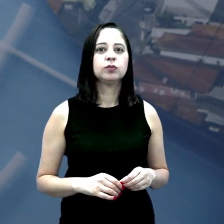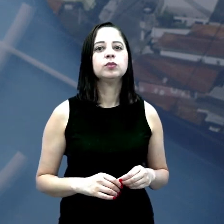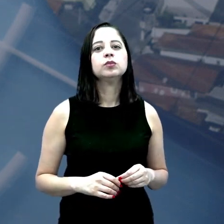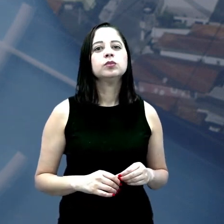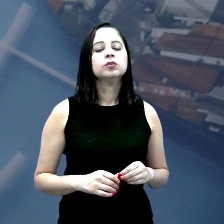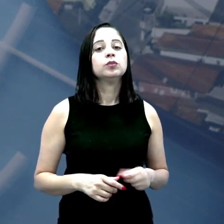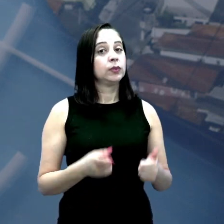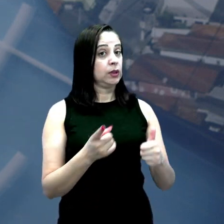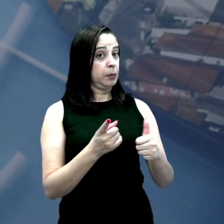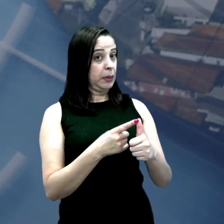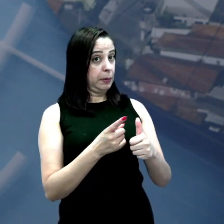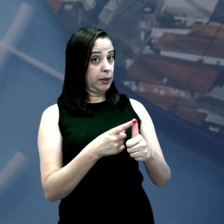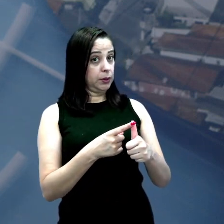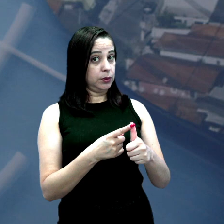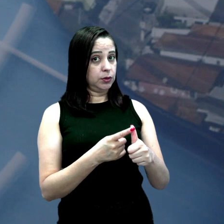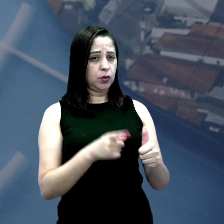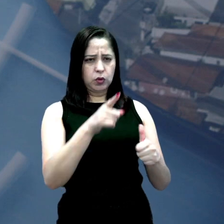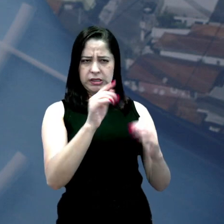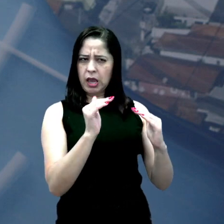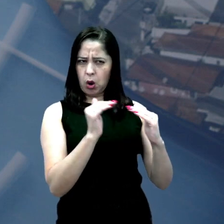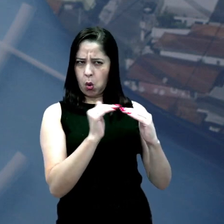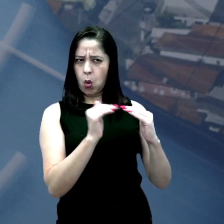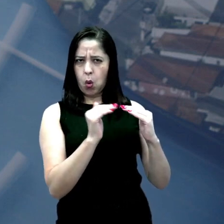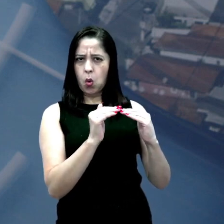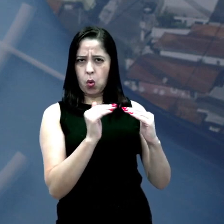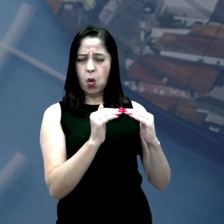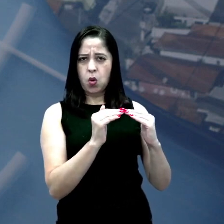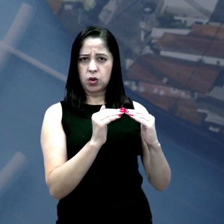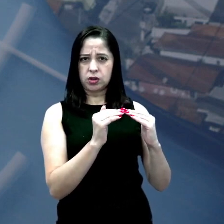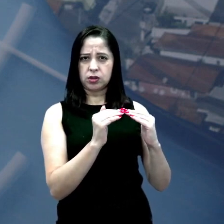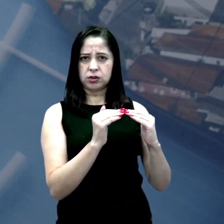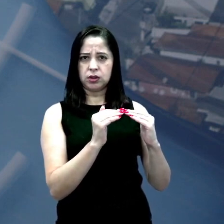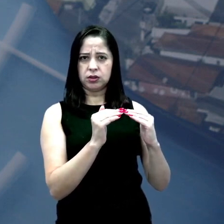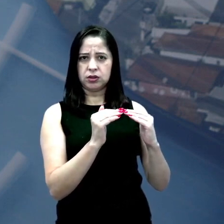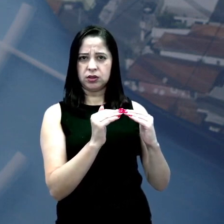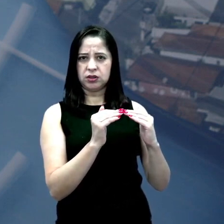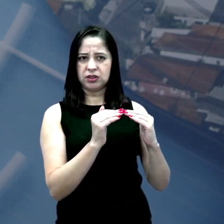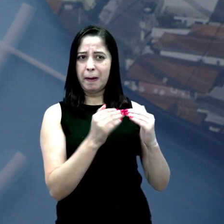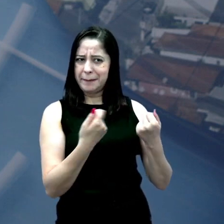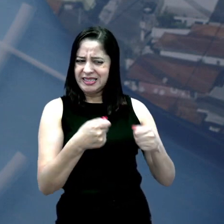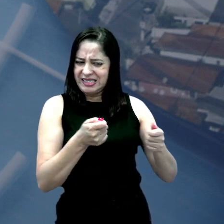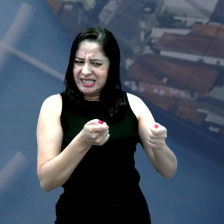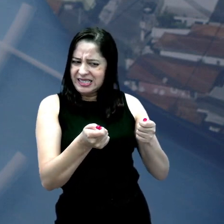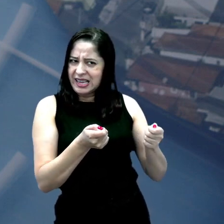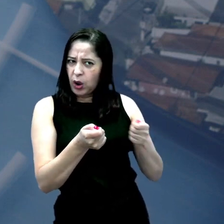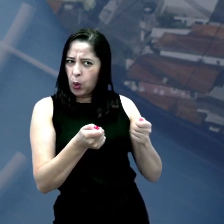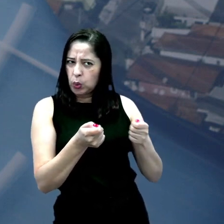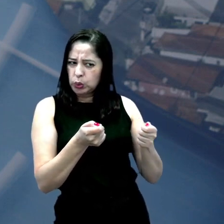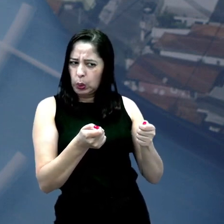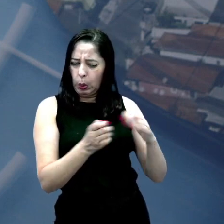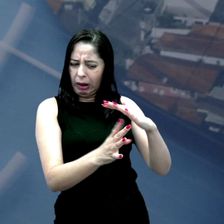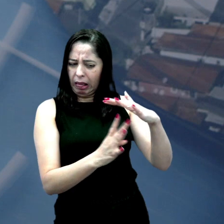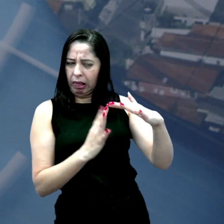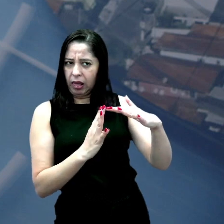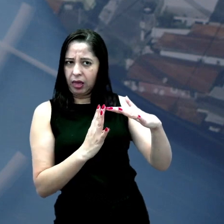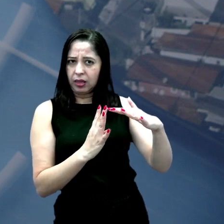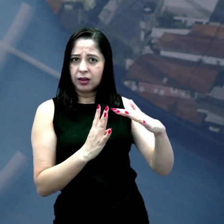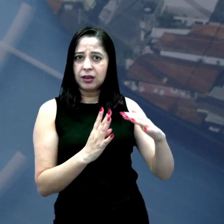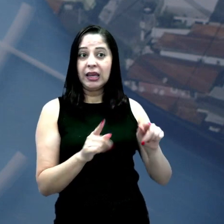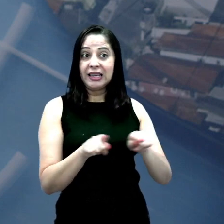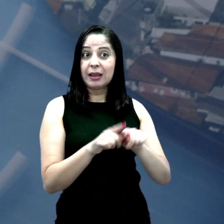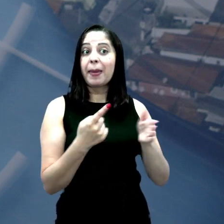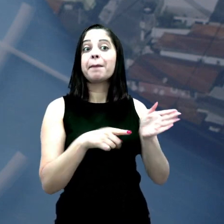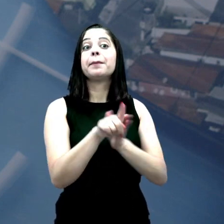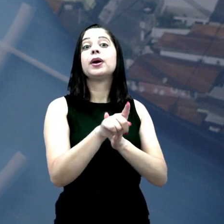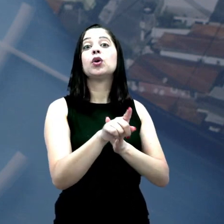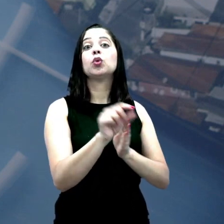rapidamente. Primeiro, você concorda, você acha que deve ter esse controle de fato? E aí eu aproveito